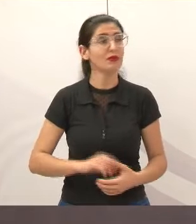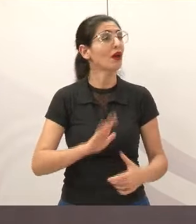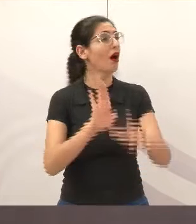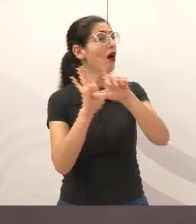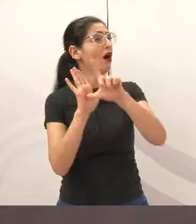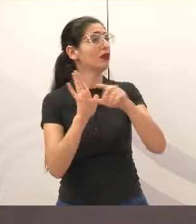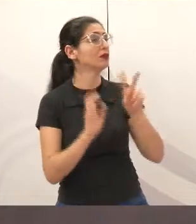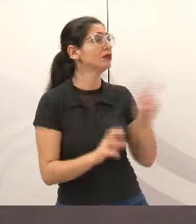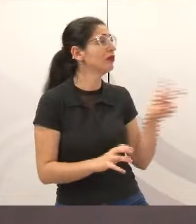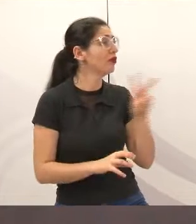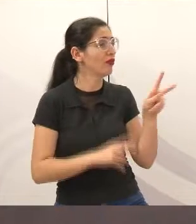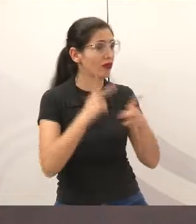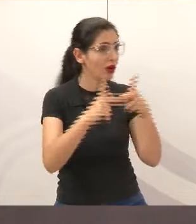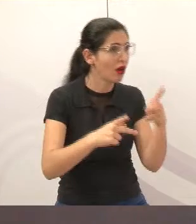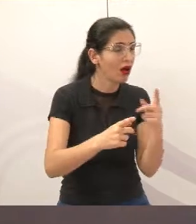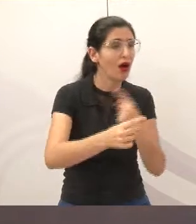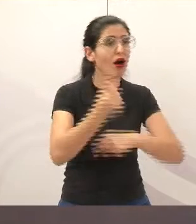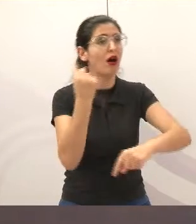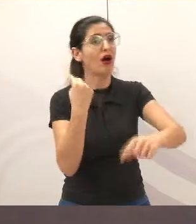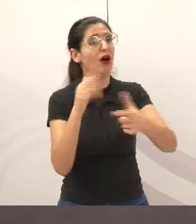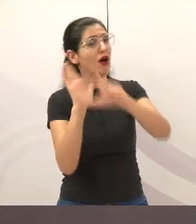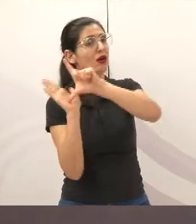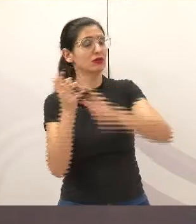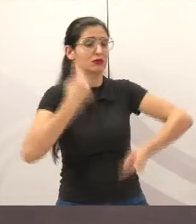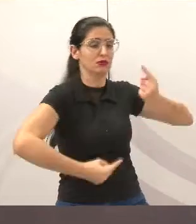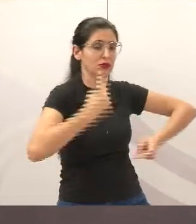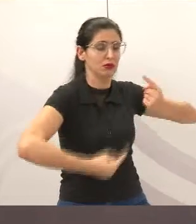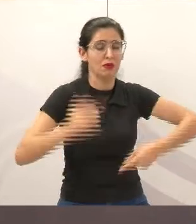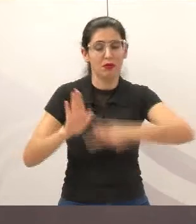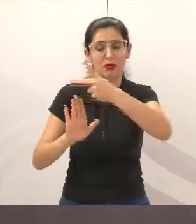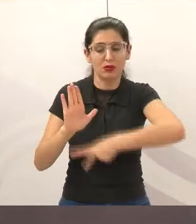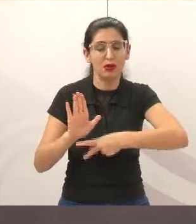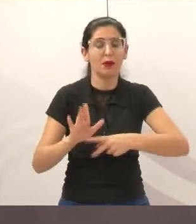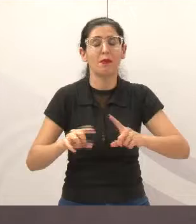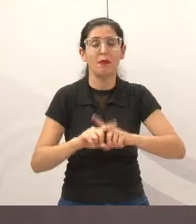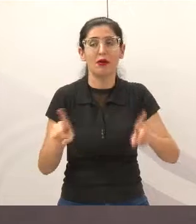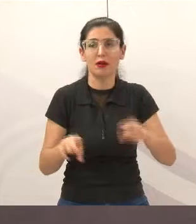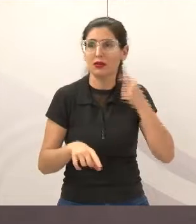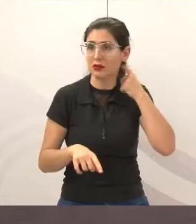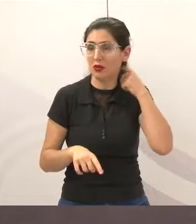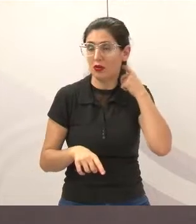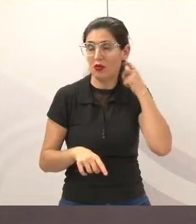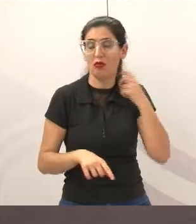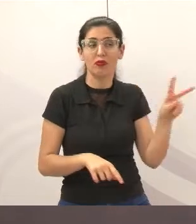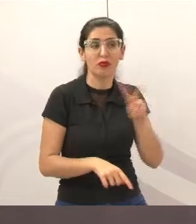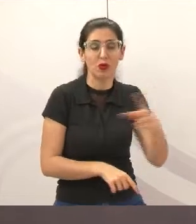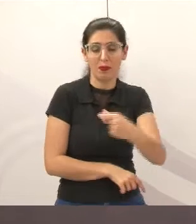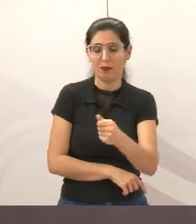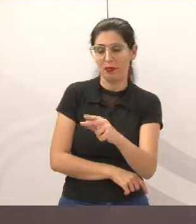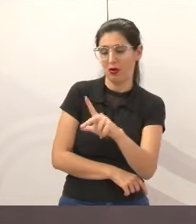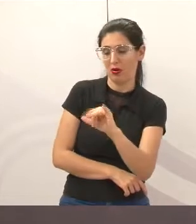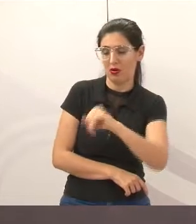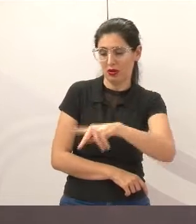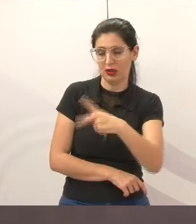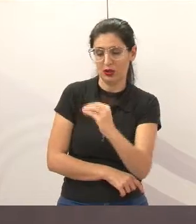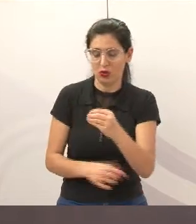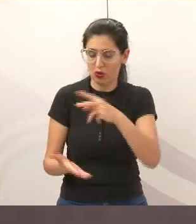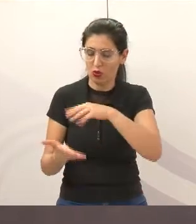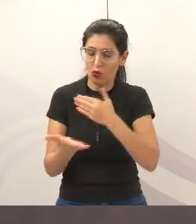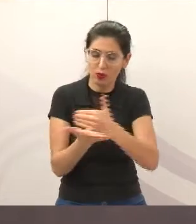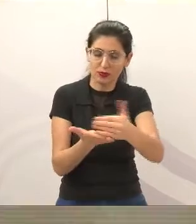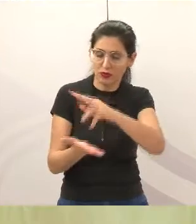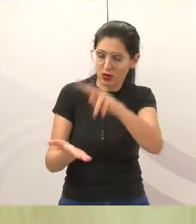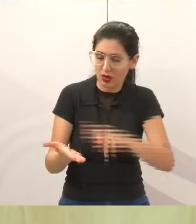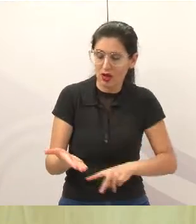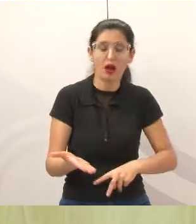Rodrigo, já no início do debate desse projeto, o projeto que o vereador Paulinho tinha começado a ler é o projeto